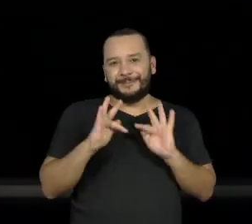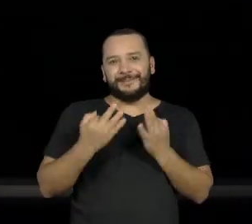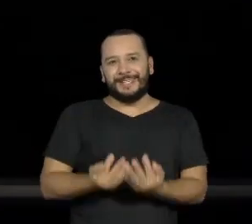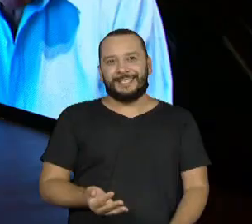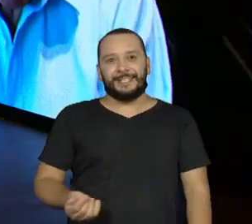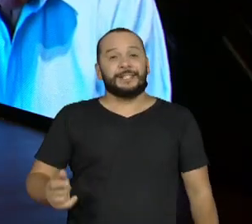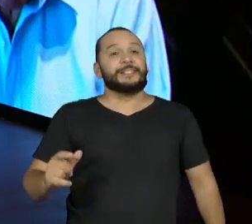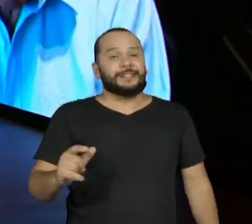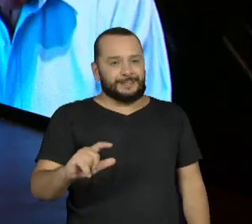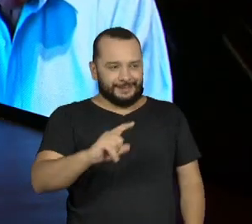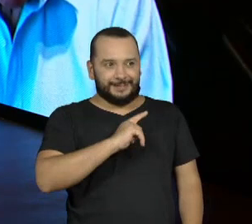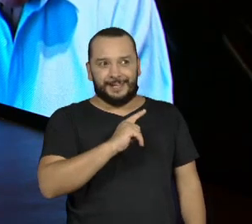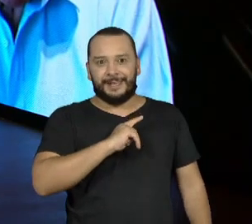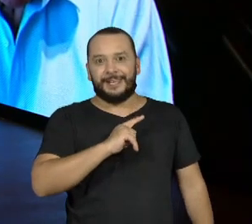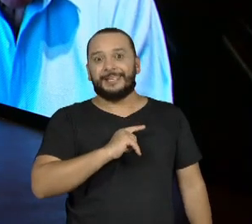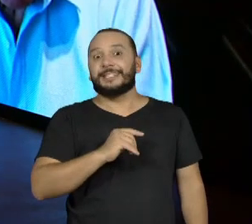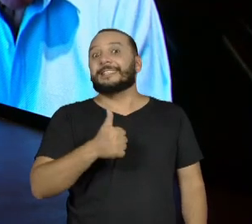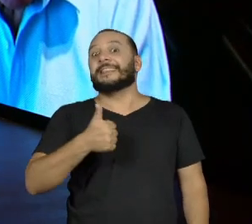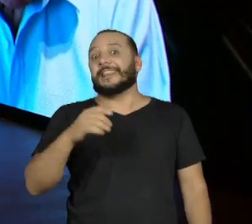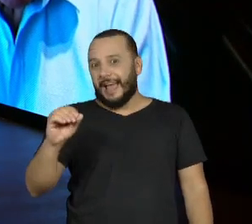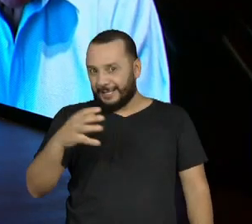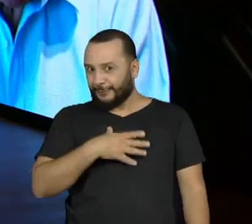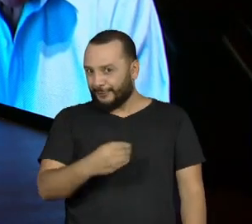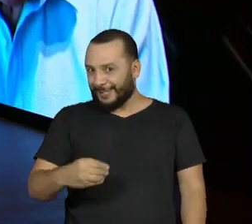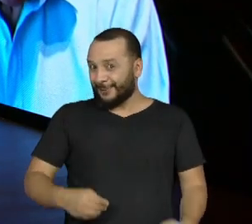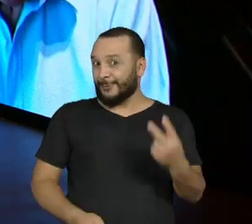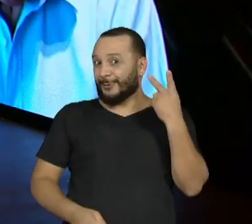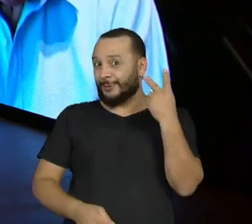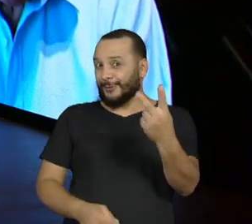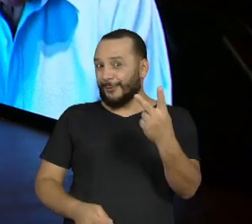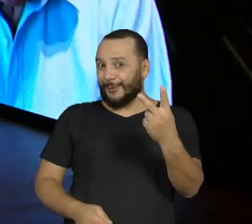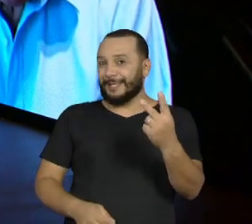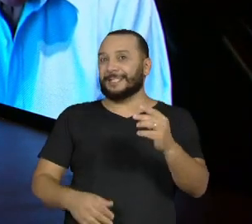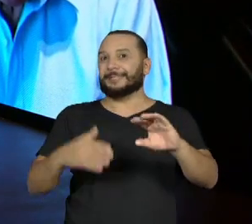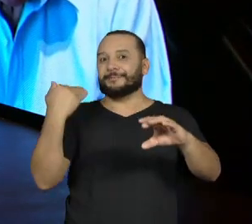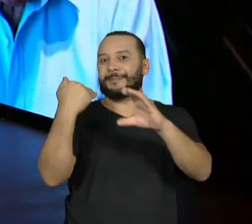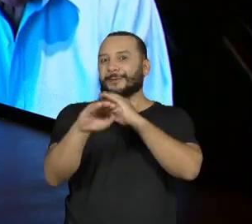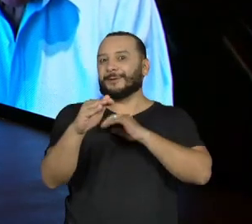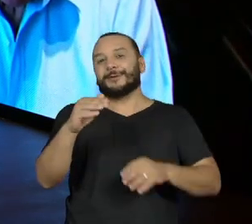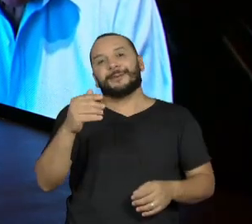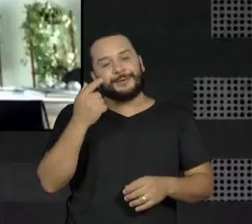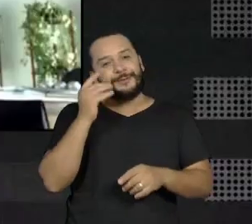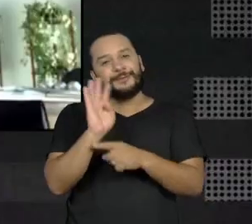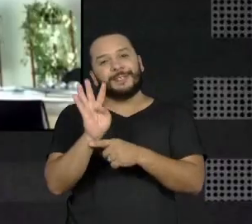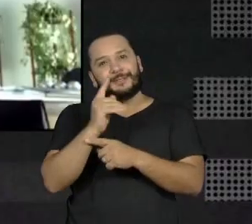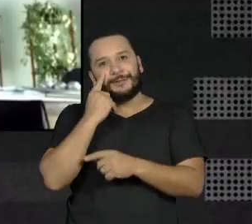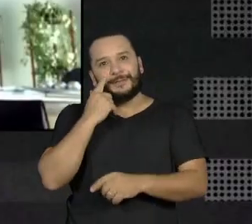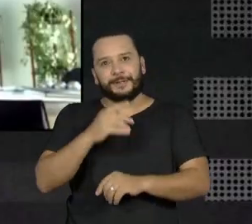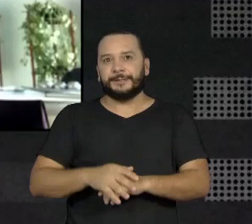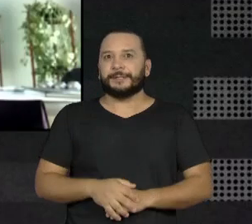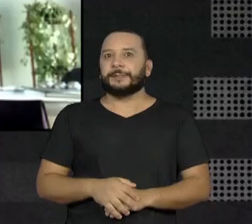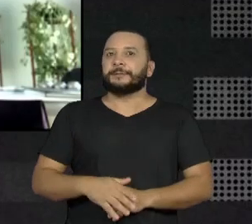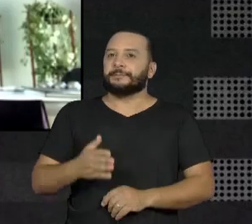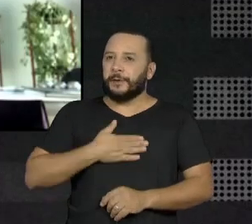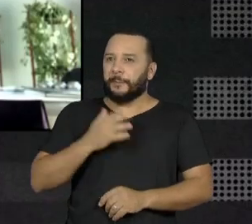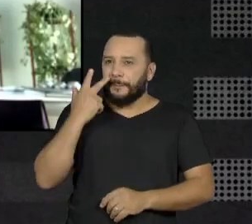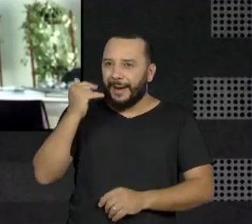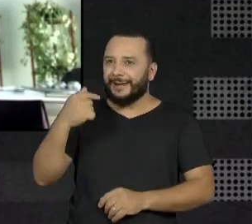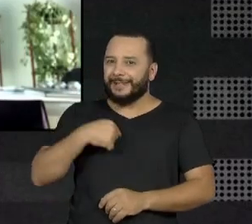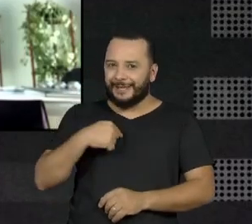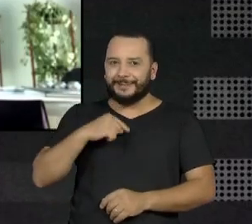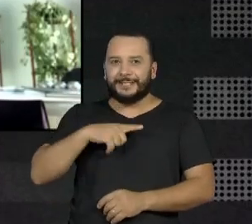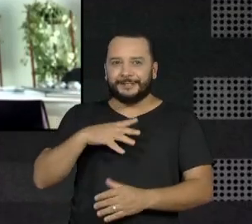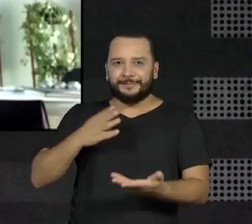dos seus 10 filhos fizeram questão de te mandar um recado. Vamos ver? O meu pai e eu temos uma relação,